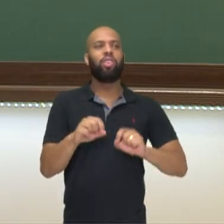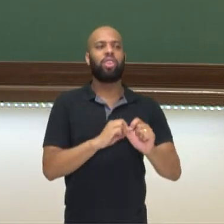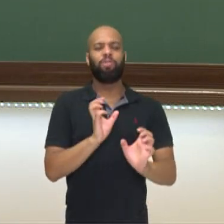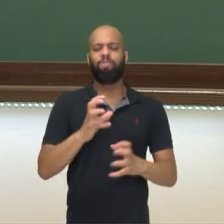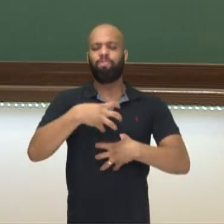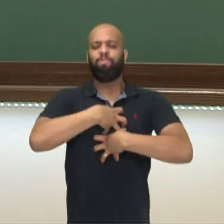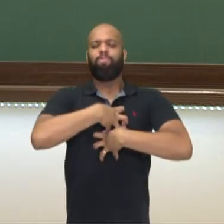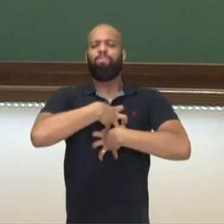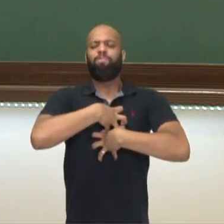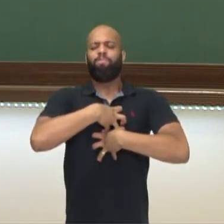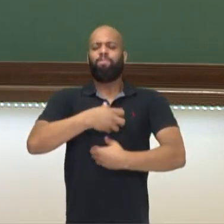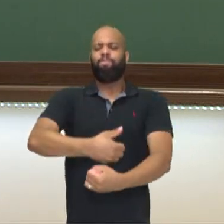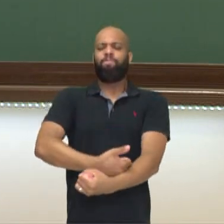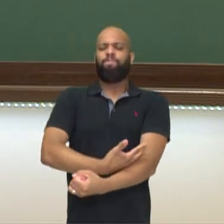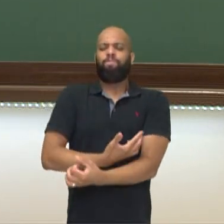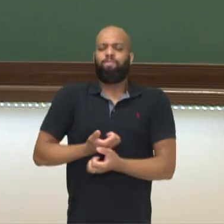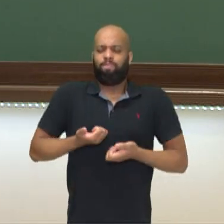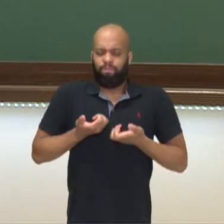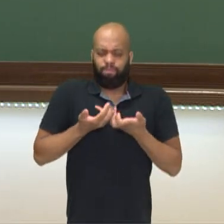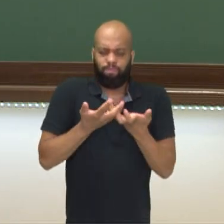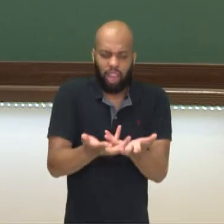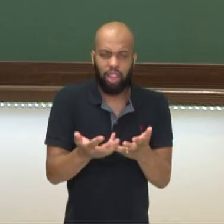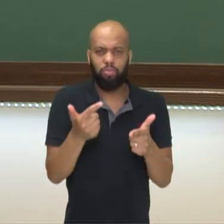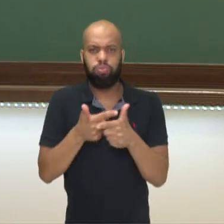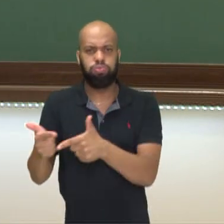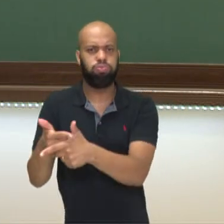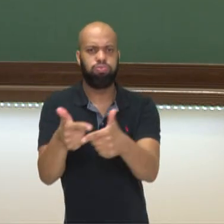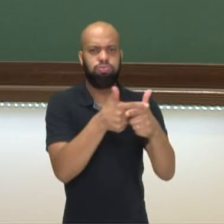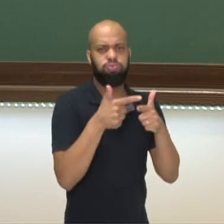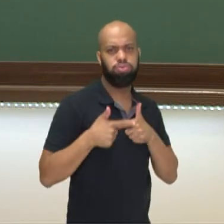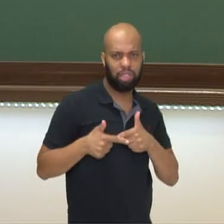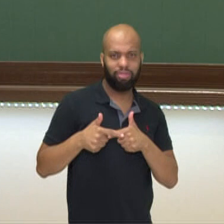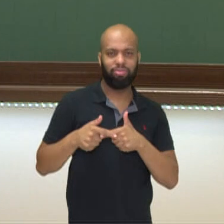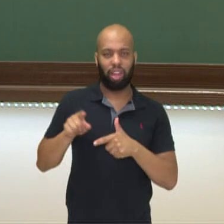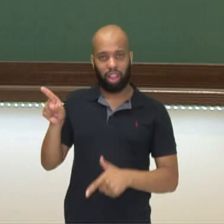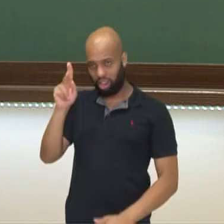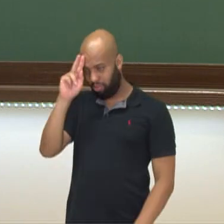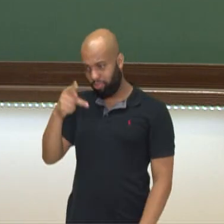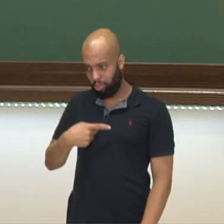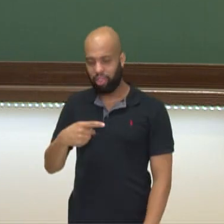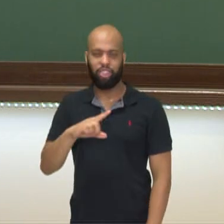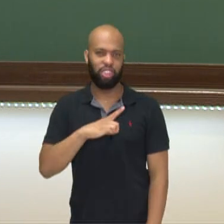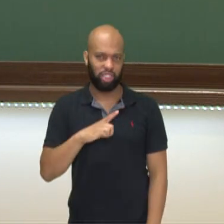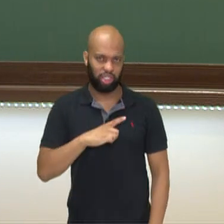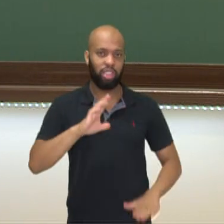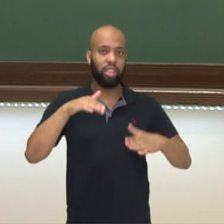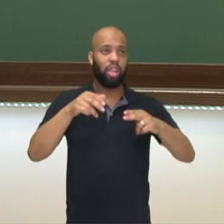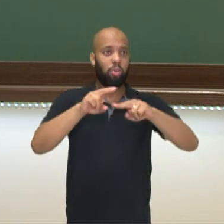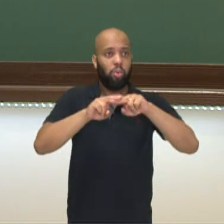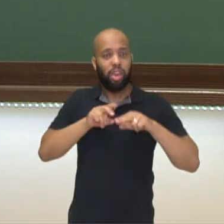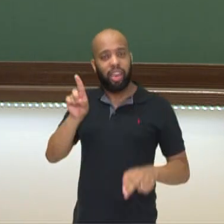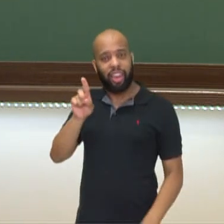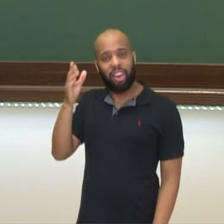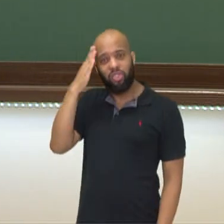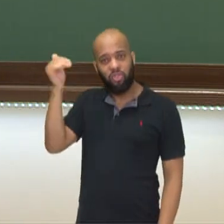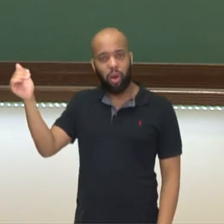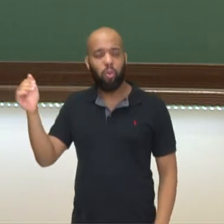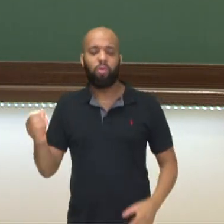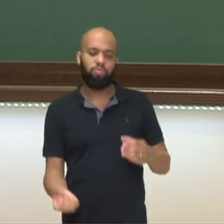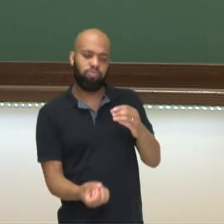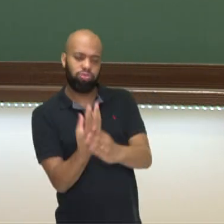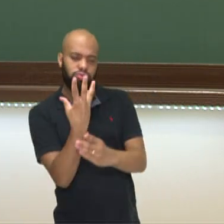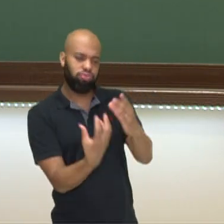sentimental por conta dos problemas pessoais na qual ele passava. Então é por isso que Beethoven é conhecido como o